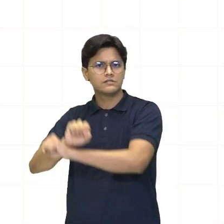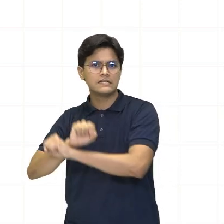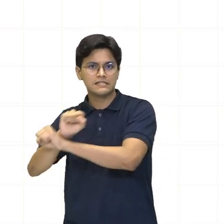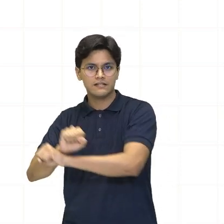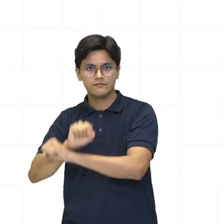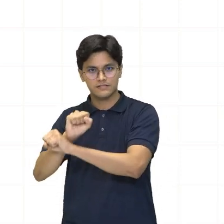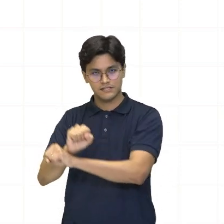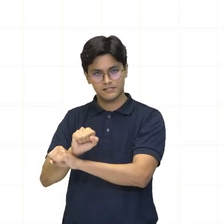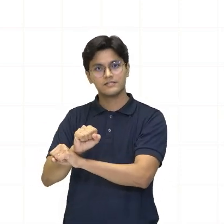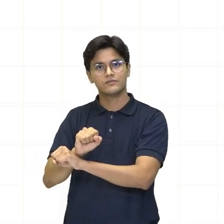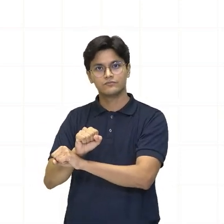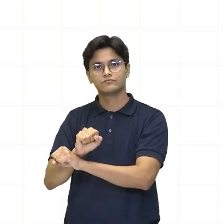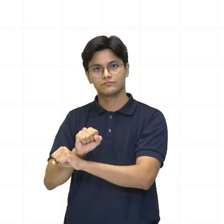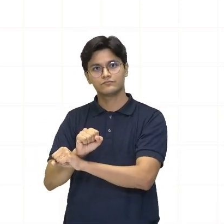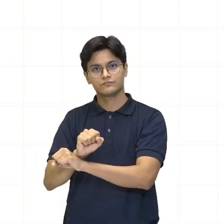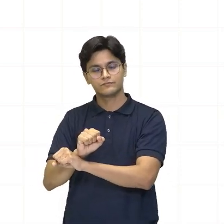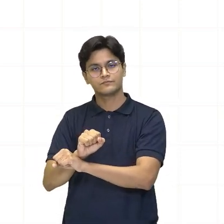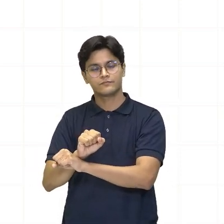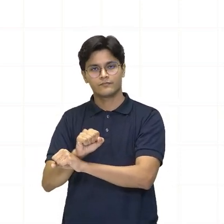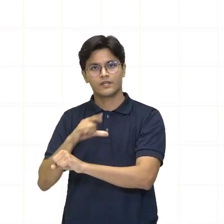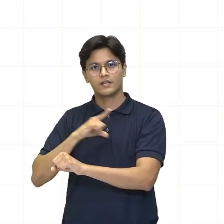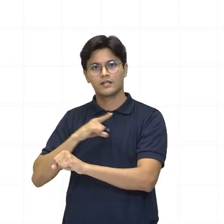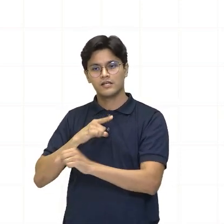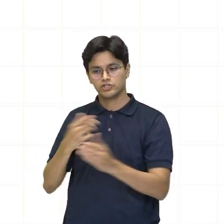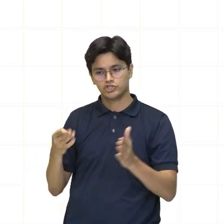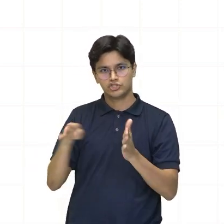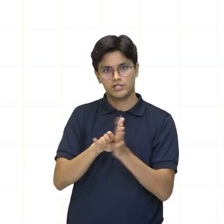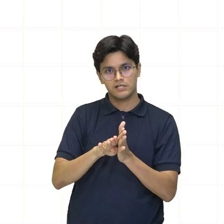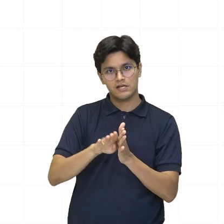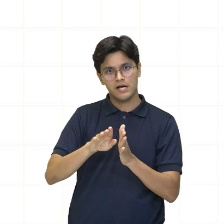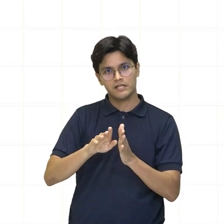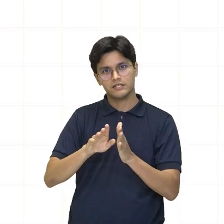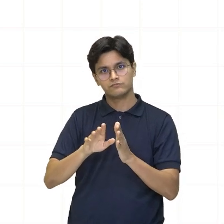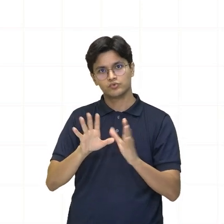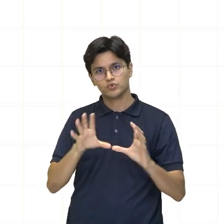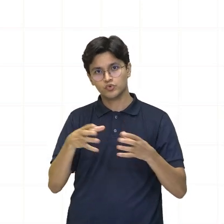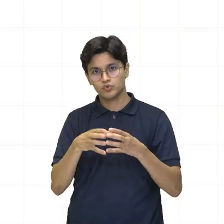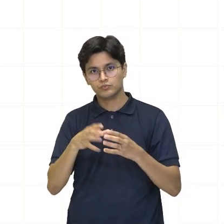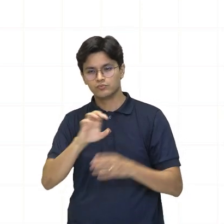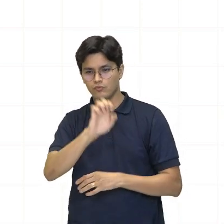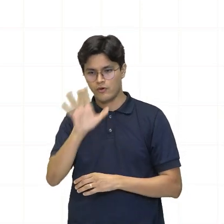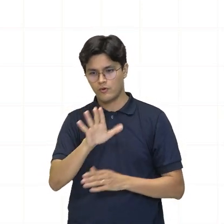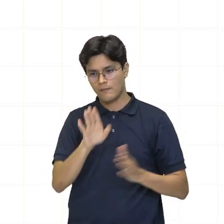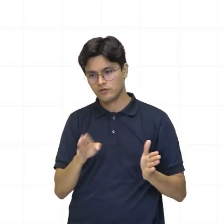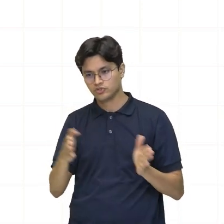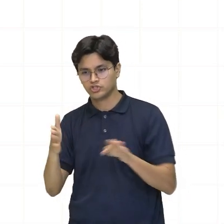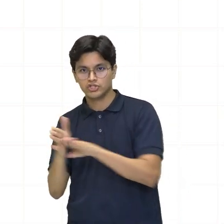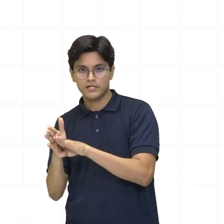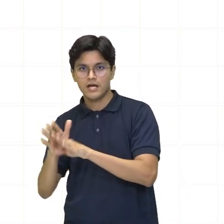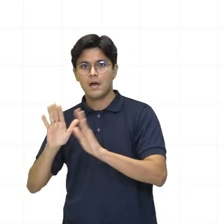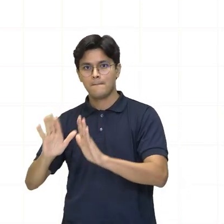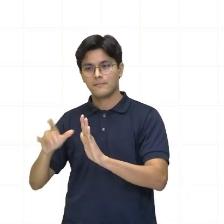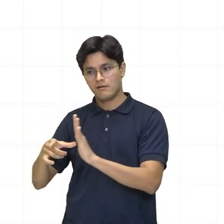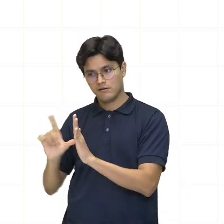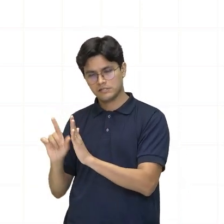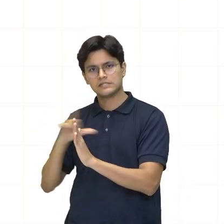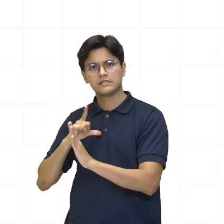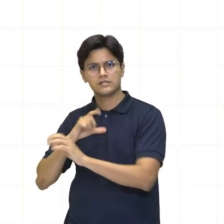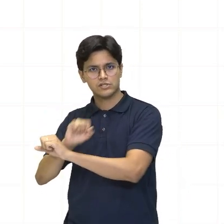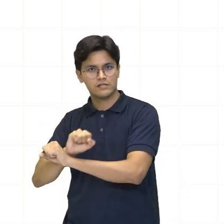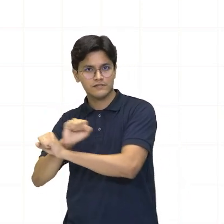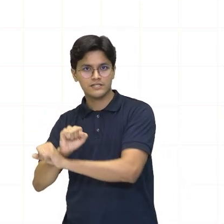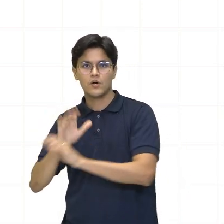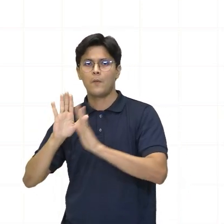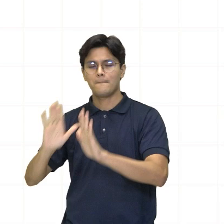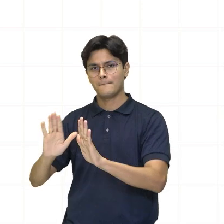África antes da chegada dos europeus. Não tinha interesse comercial, ou seja, era uma